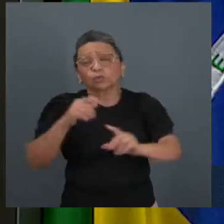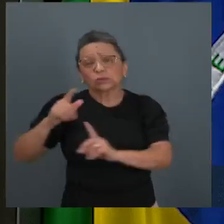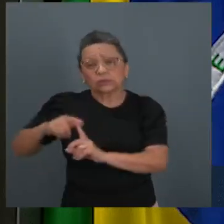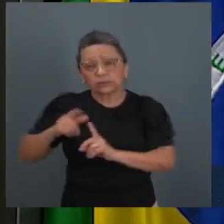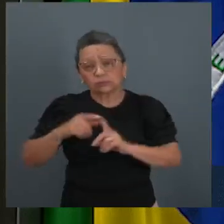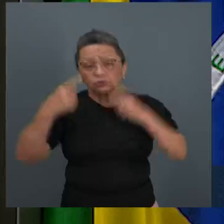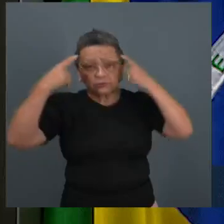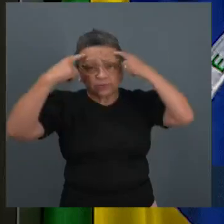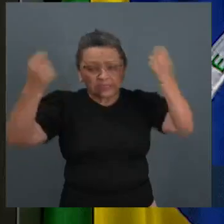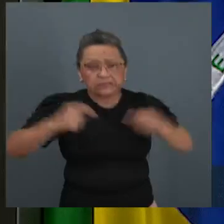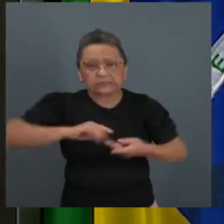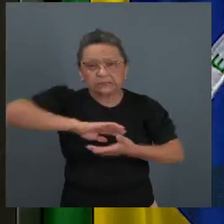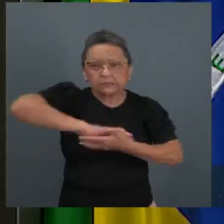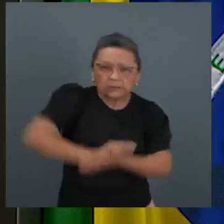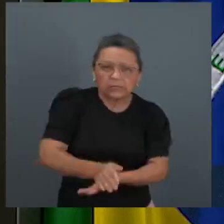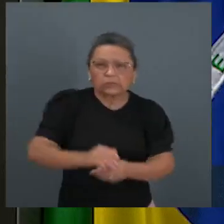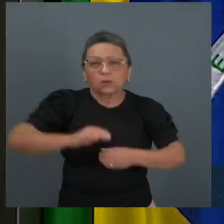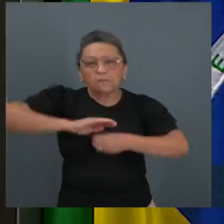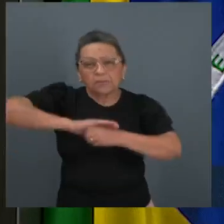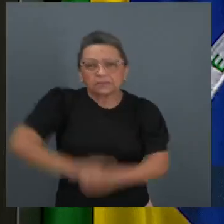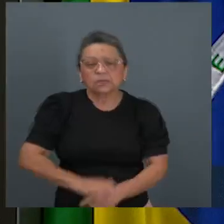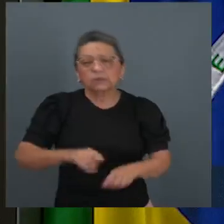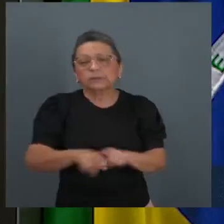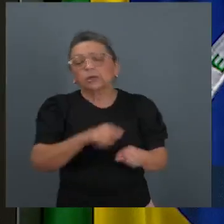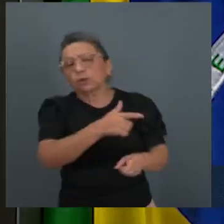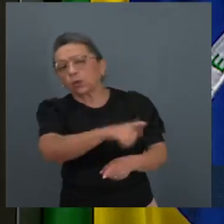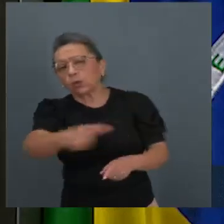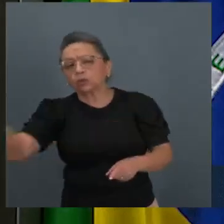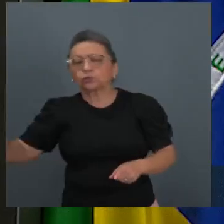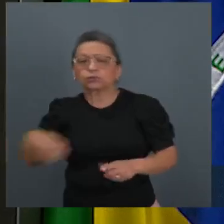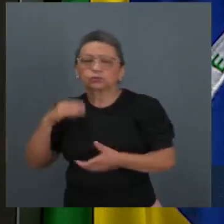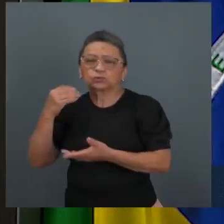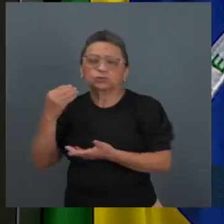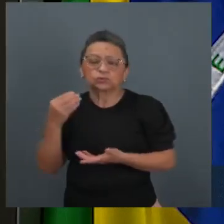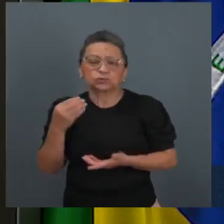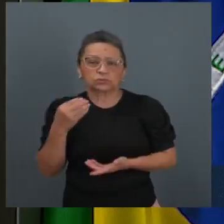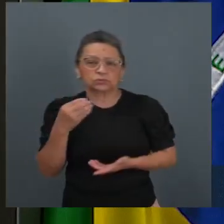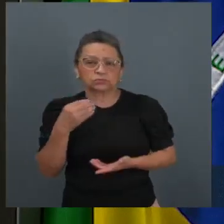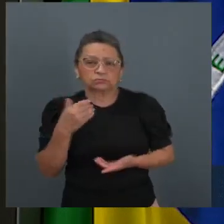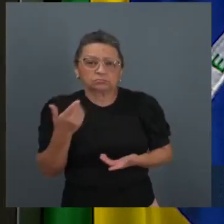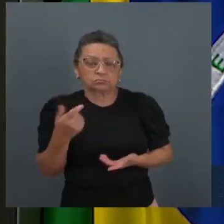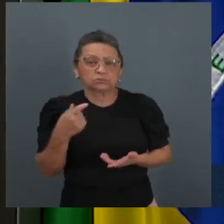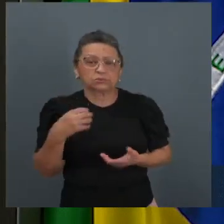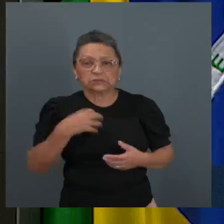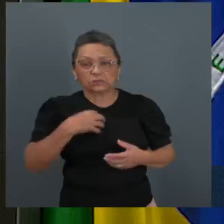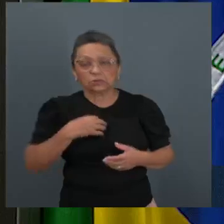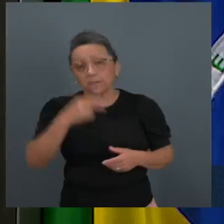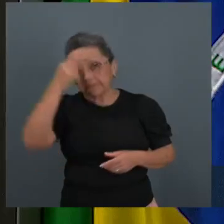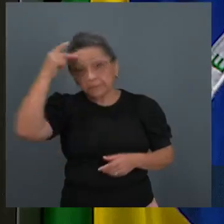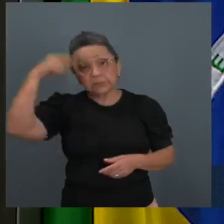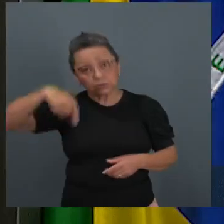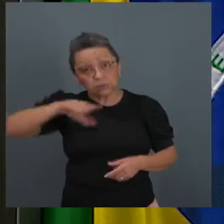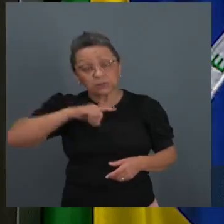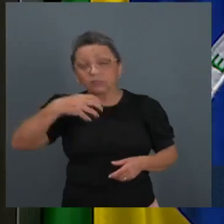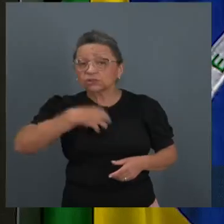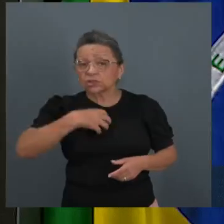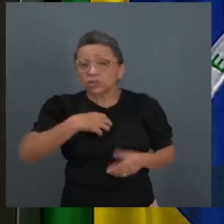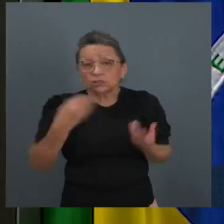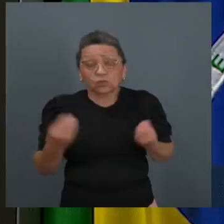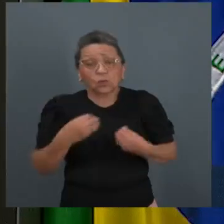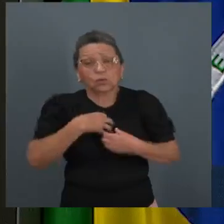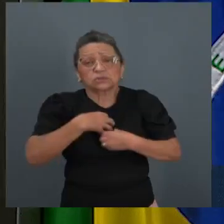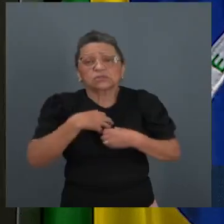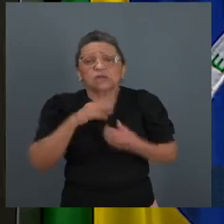tratos, humilhação e outras violações de direito. São pessoas com direitos condicionais,